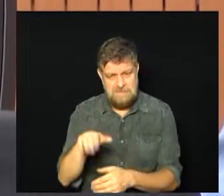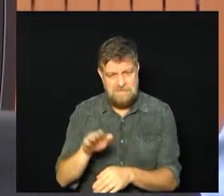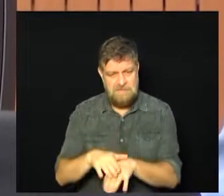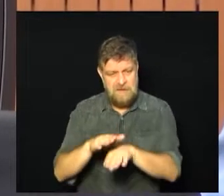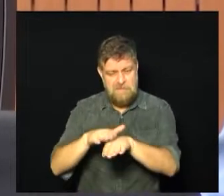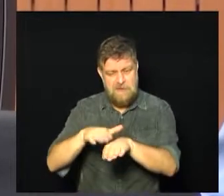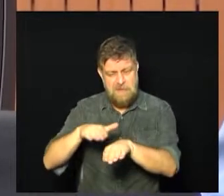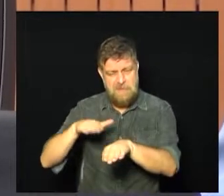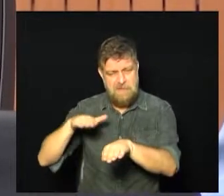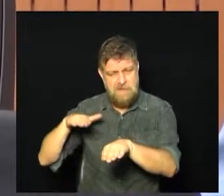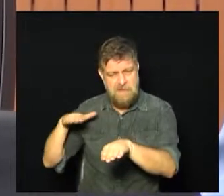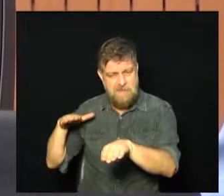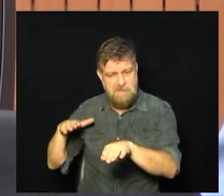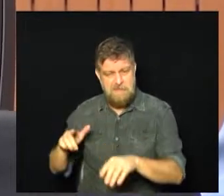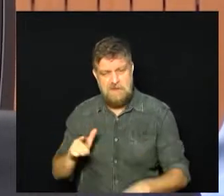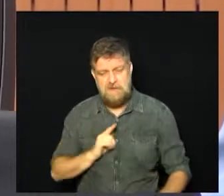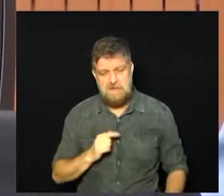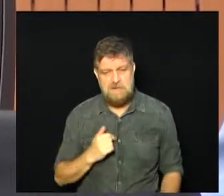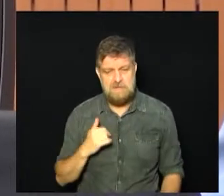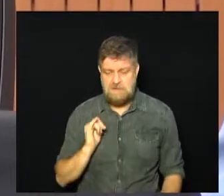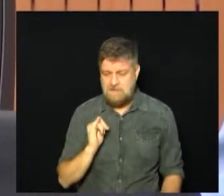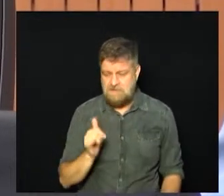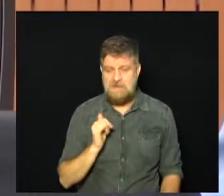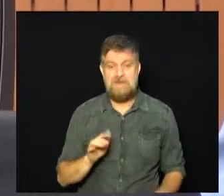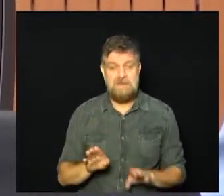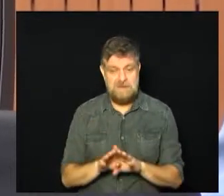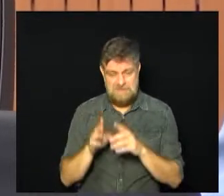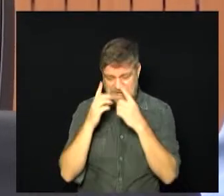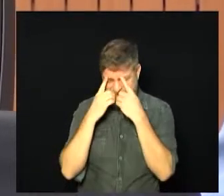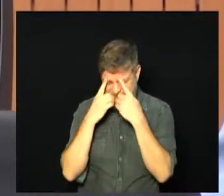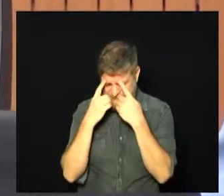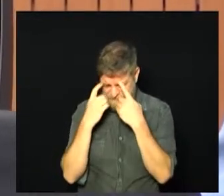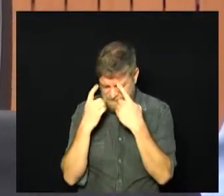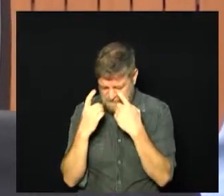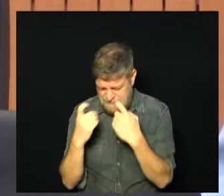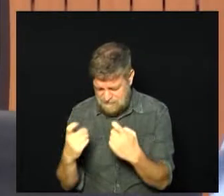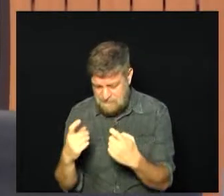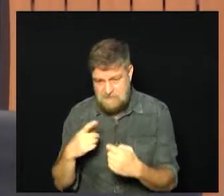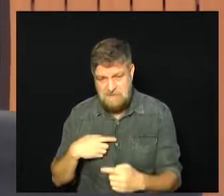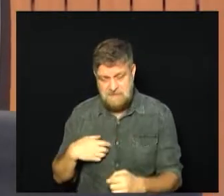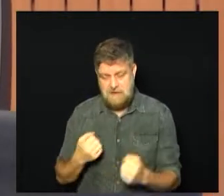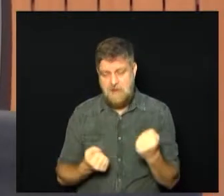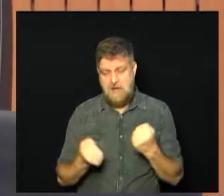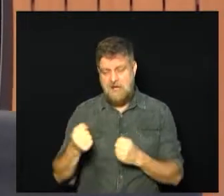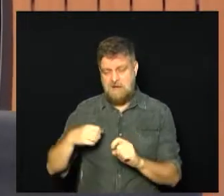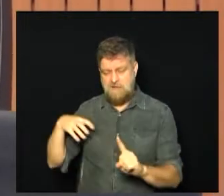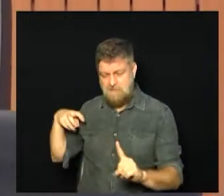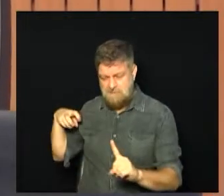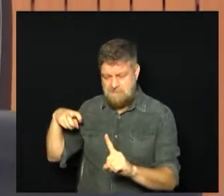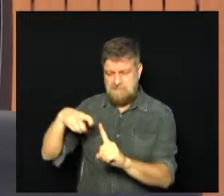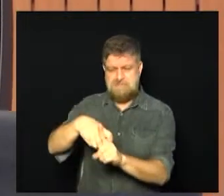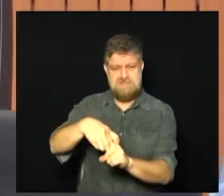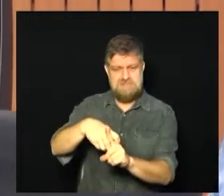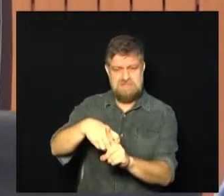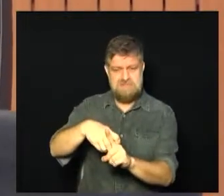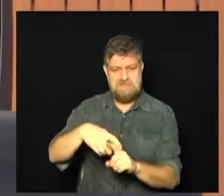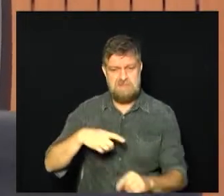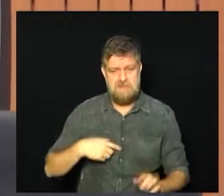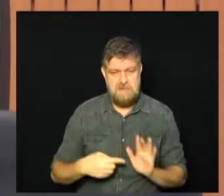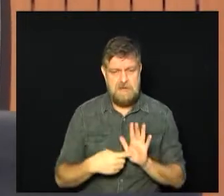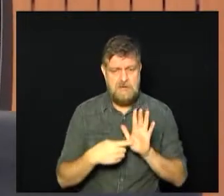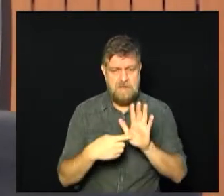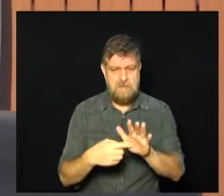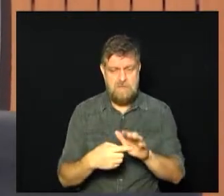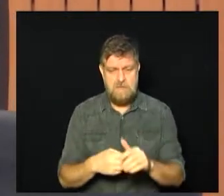mais intensos e, por que não dizer, cada vez mais violentos também, onde o acidente de trânsito é a expressão desse conflito do uso